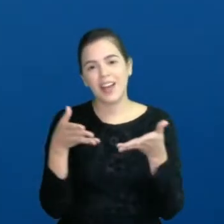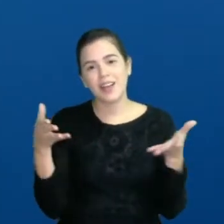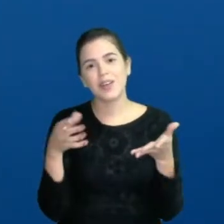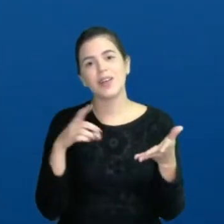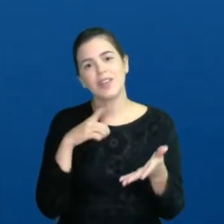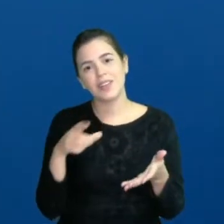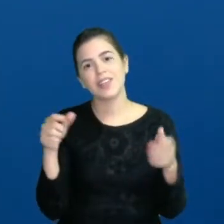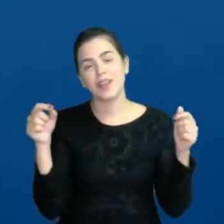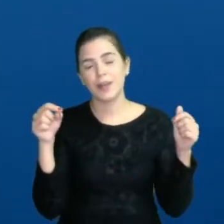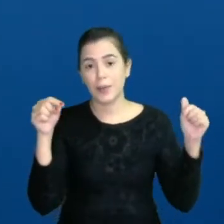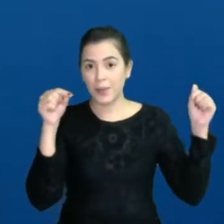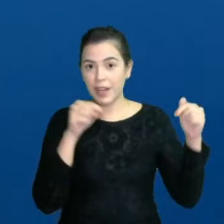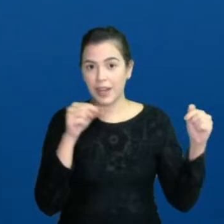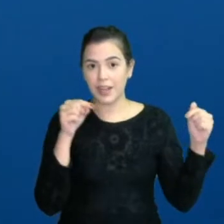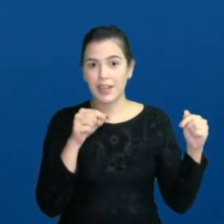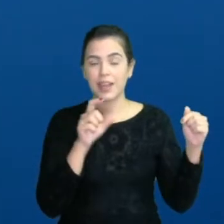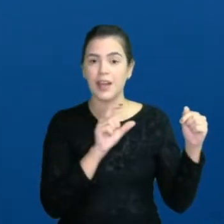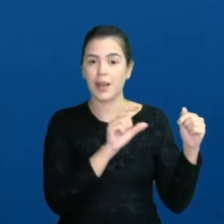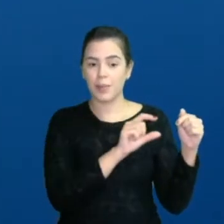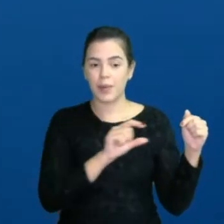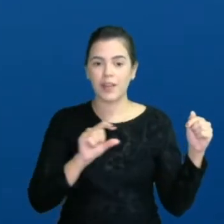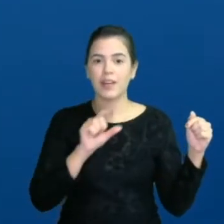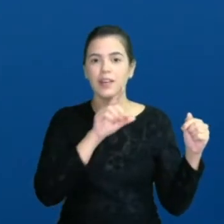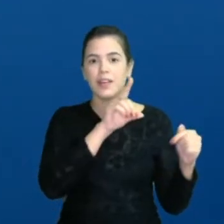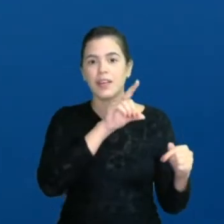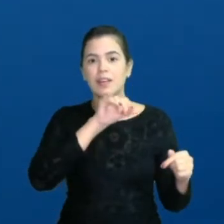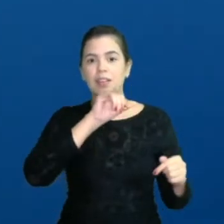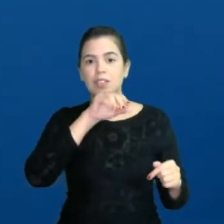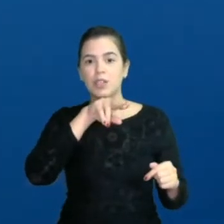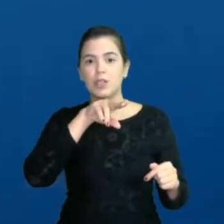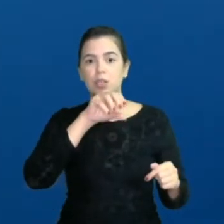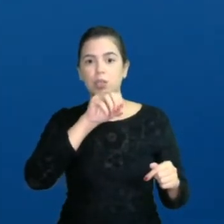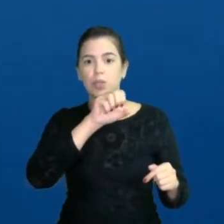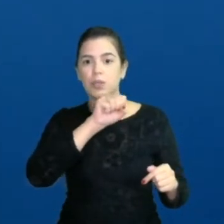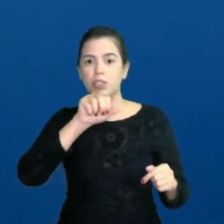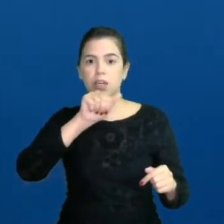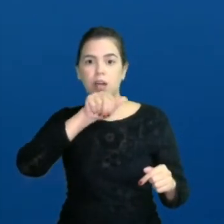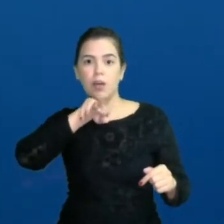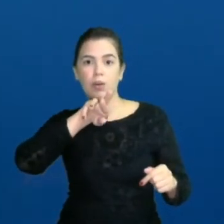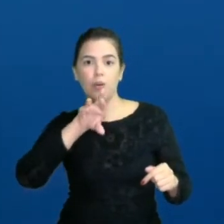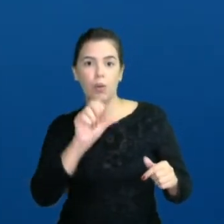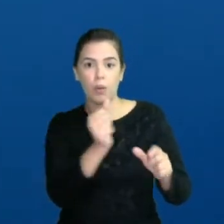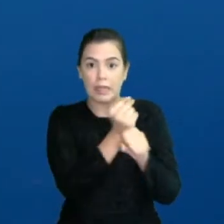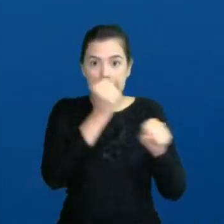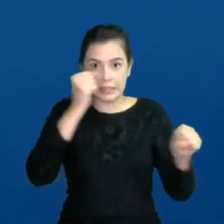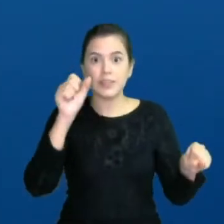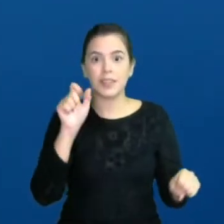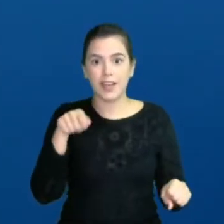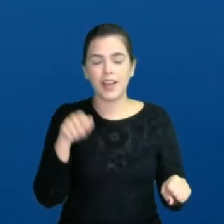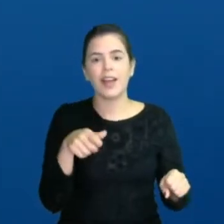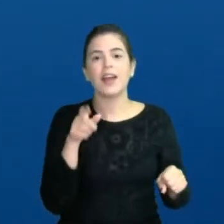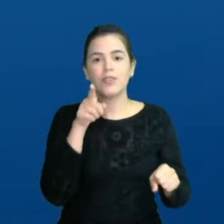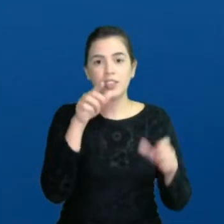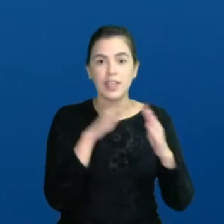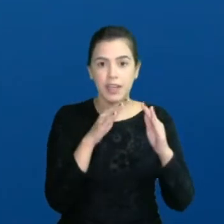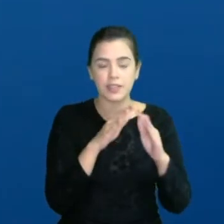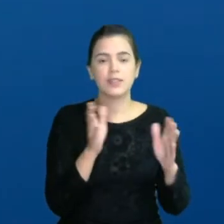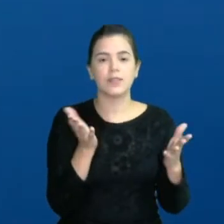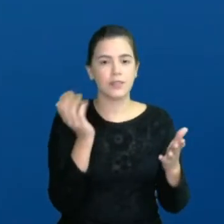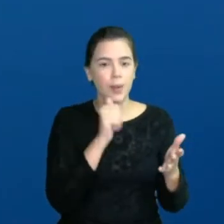tenho aqui a palavra dinossauro, que é uma palavra grande, né? Vamos contar comigo aí em casa, hein?